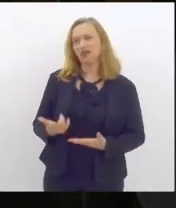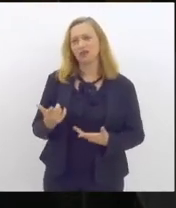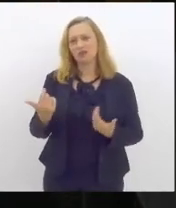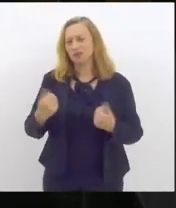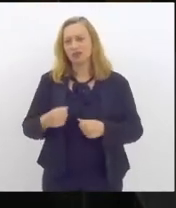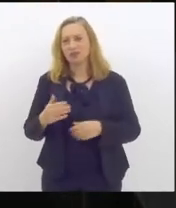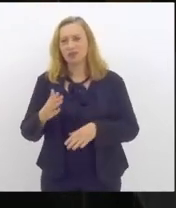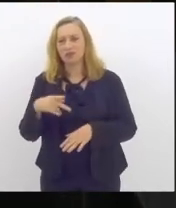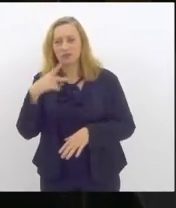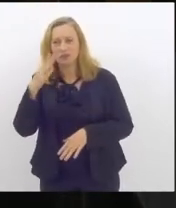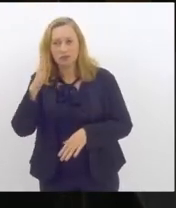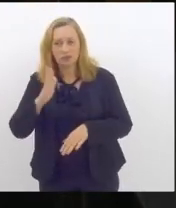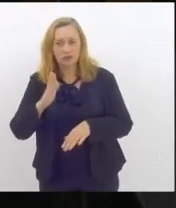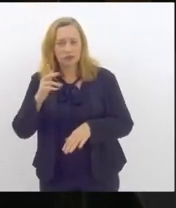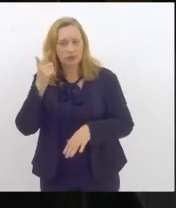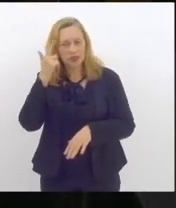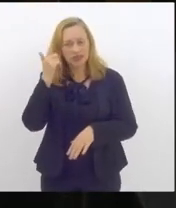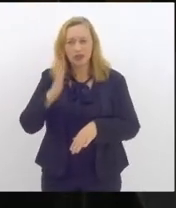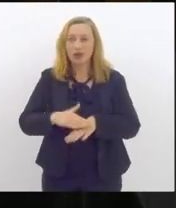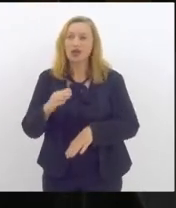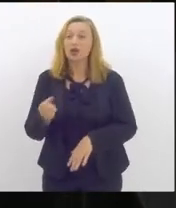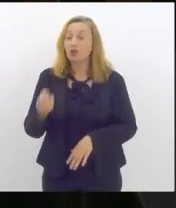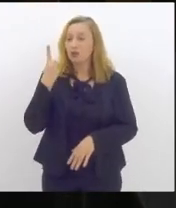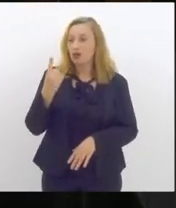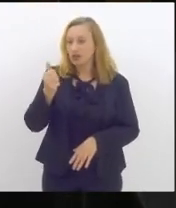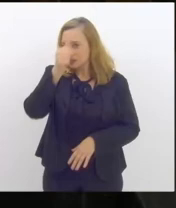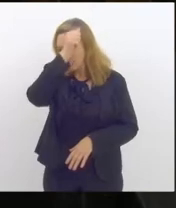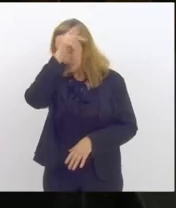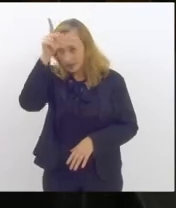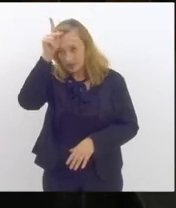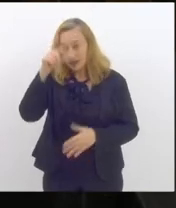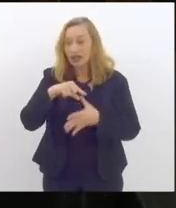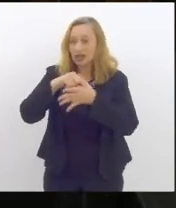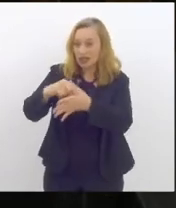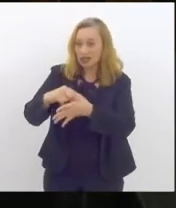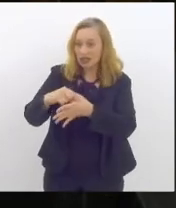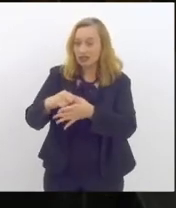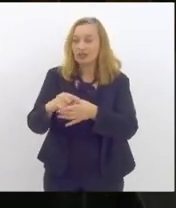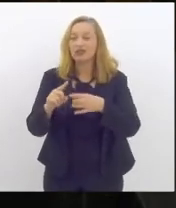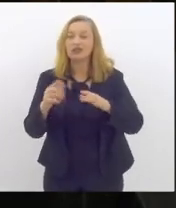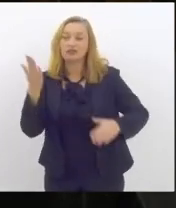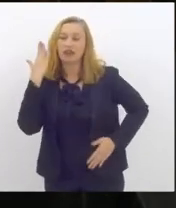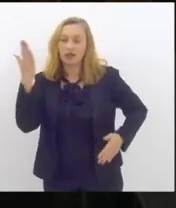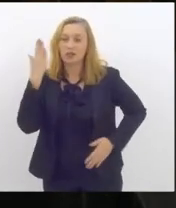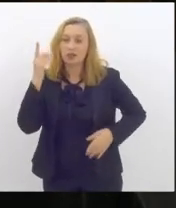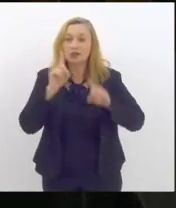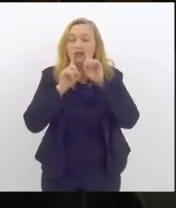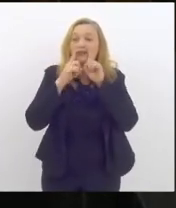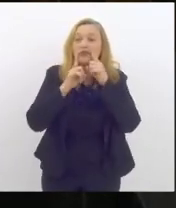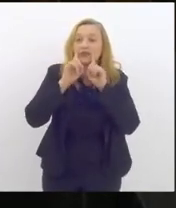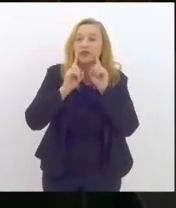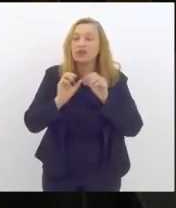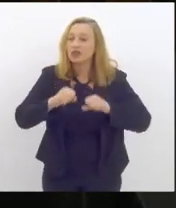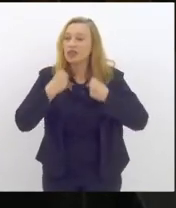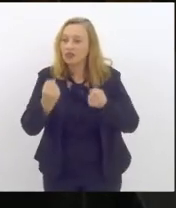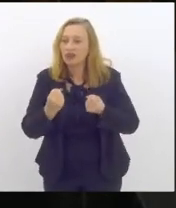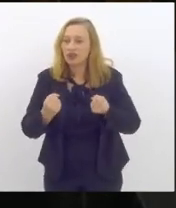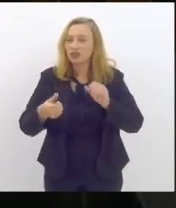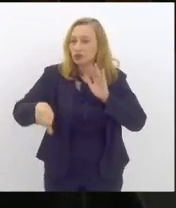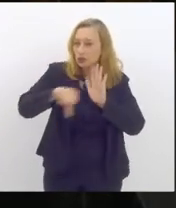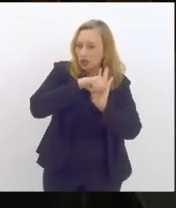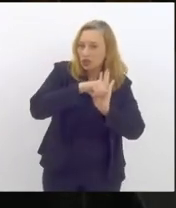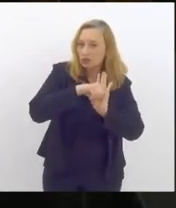longe o ex-presidente líder desse vagabundinho de Maricá defende o crime